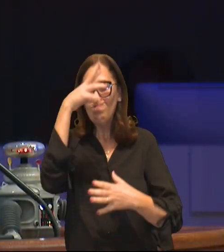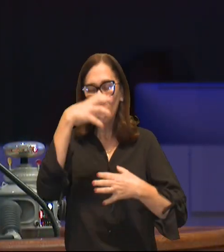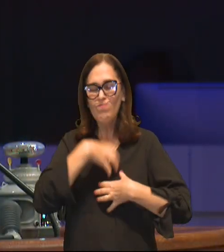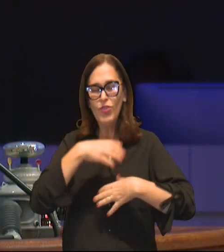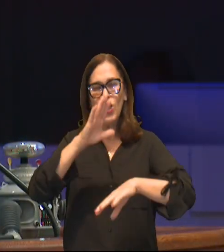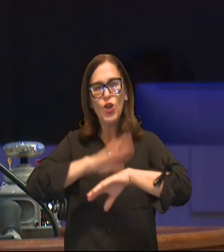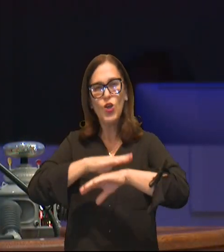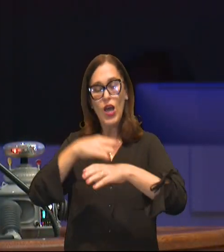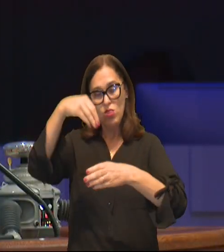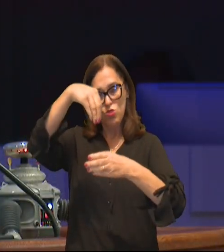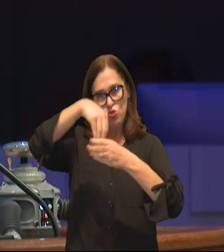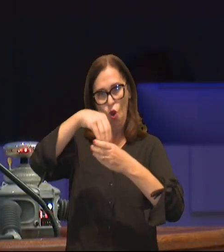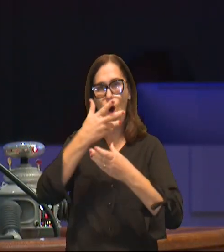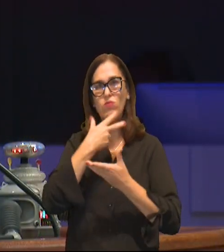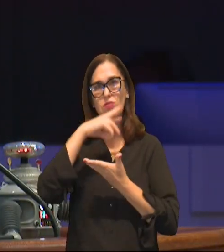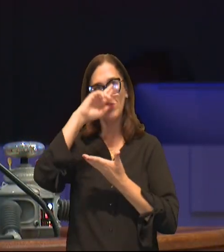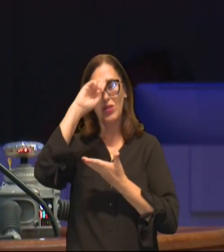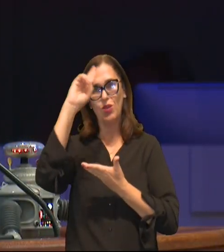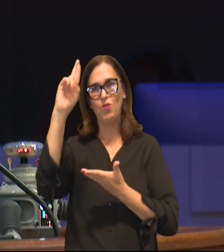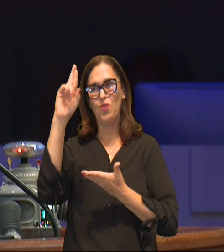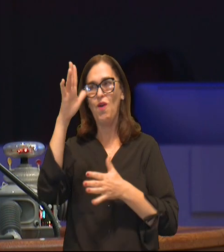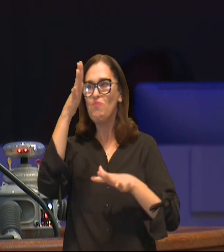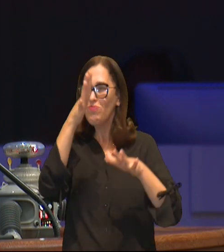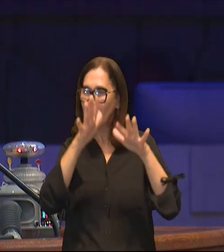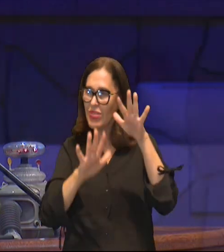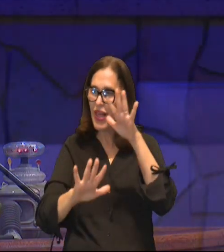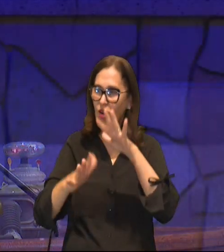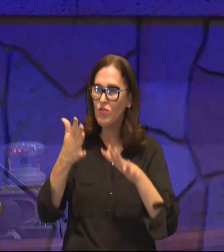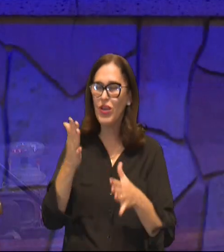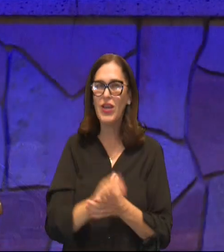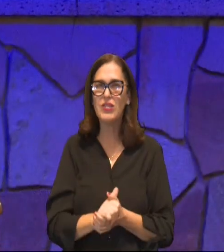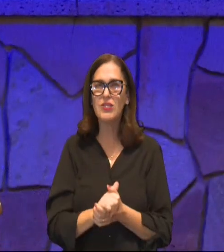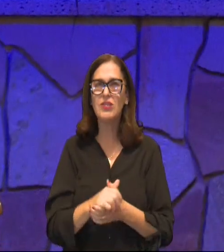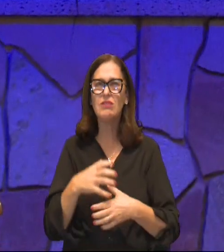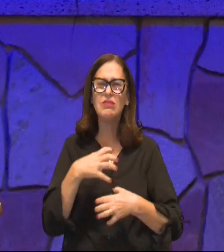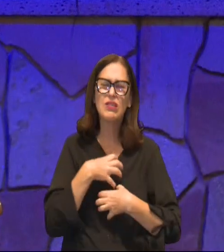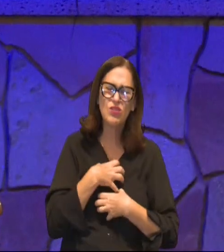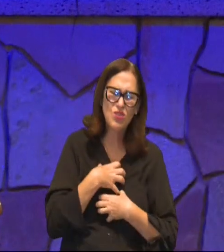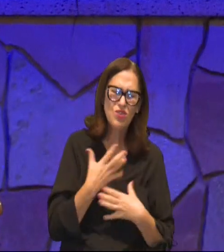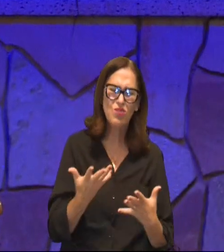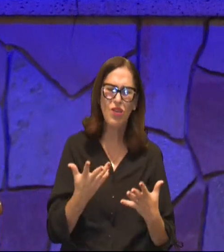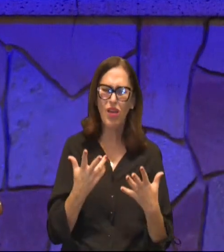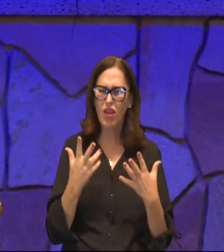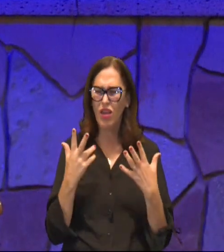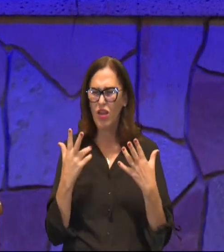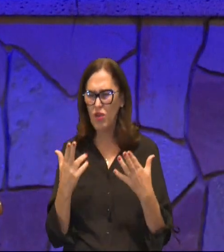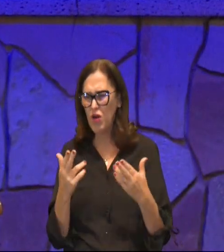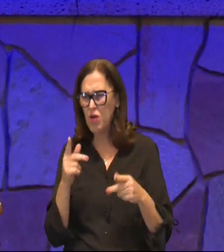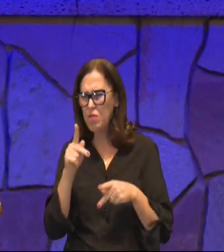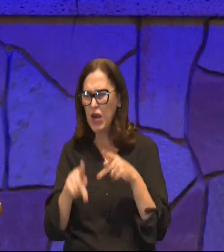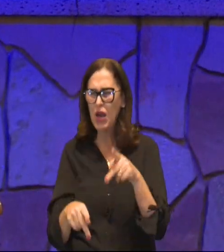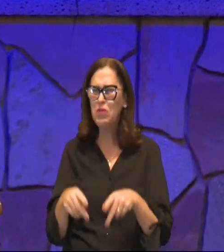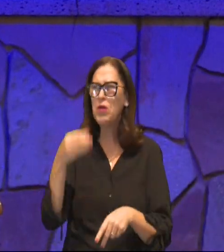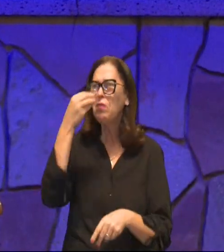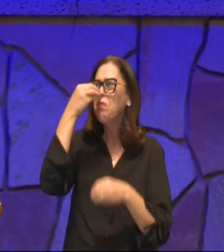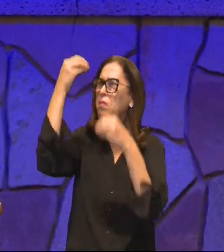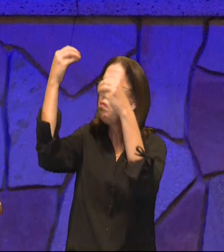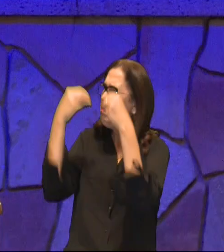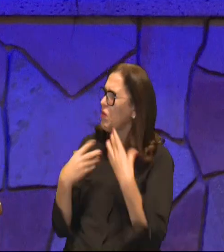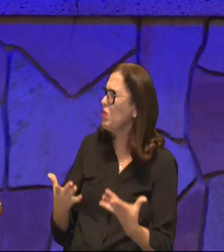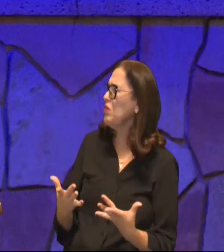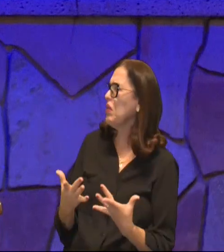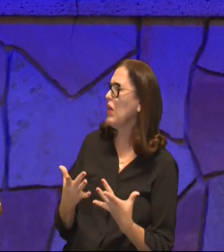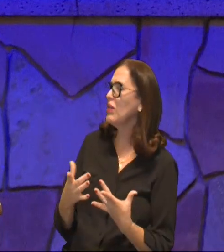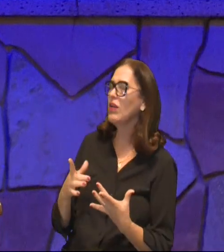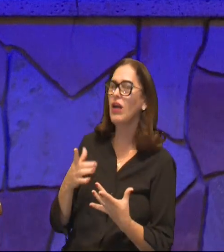tempo no Senhor. Talvez muitos estejam se sentindo assim, como estava sentindo o povo, abandonado, deixado de lado.